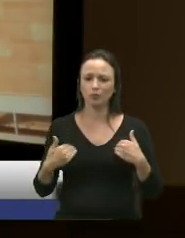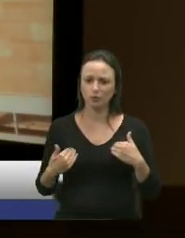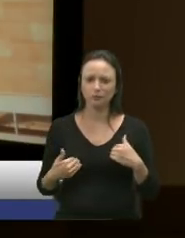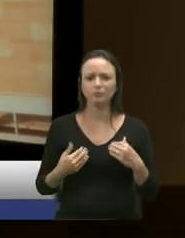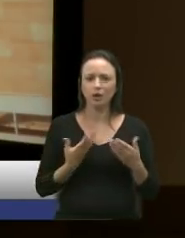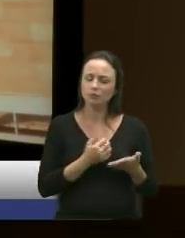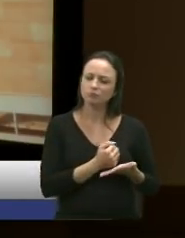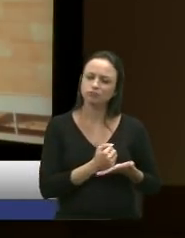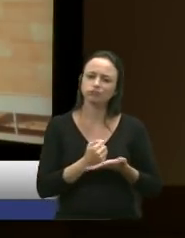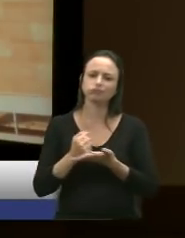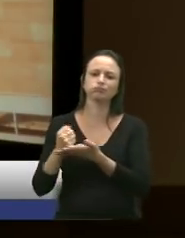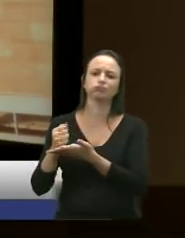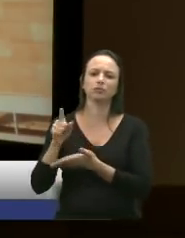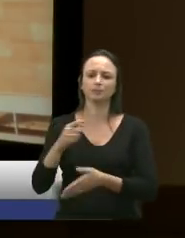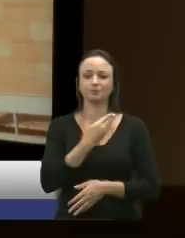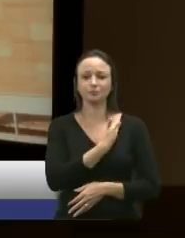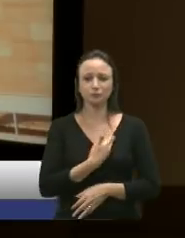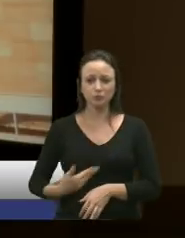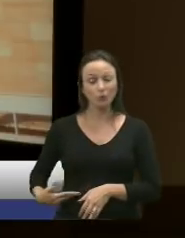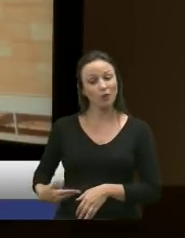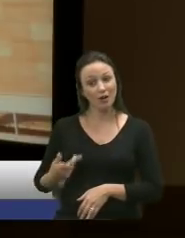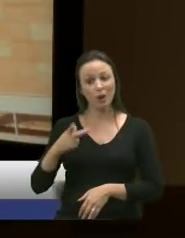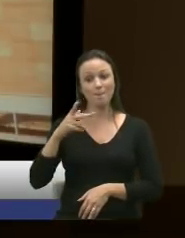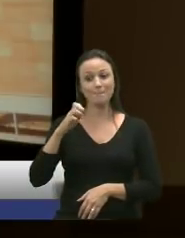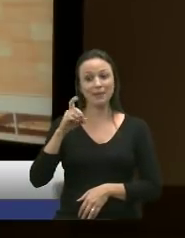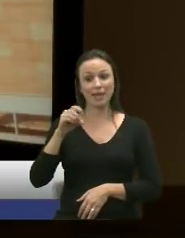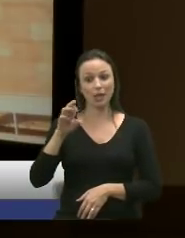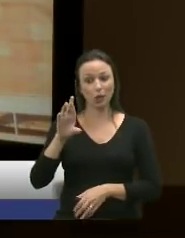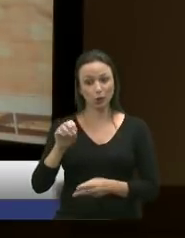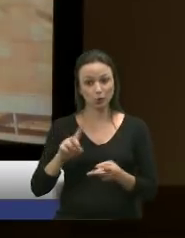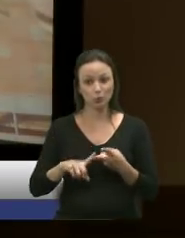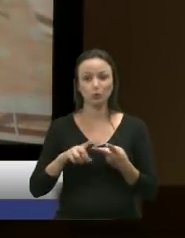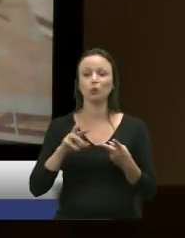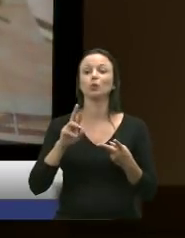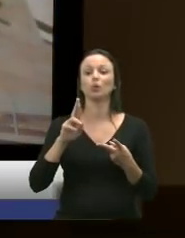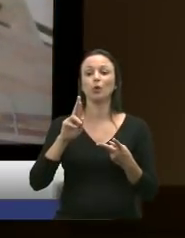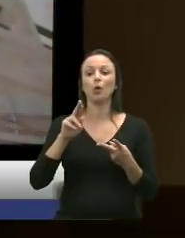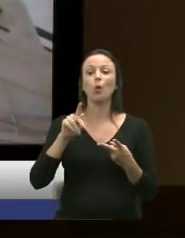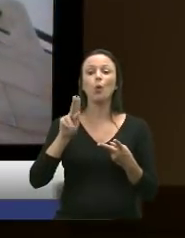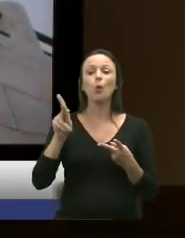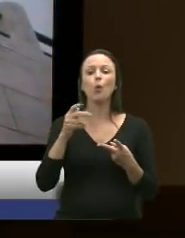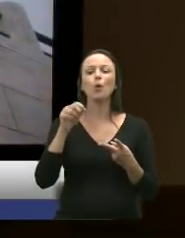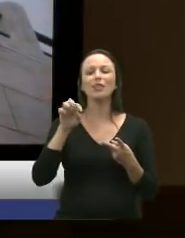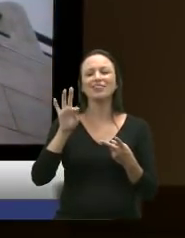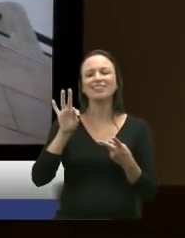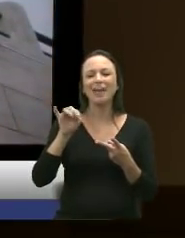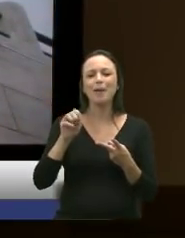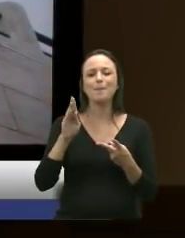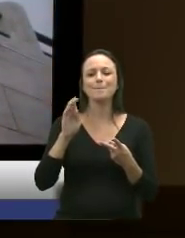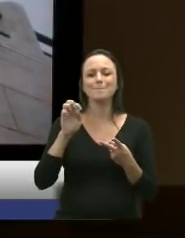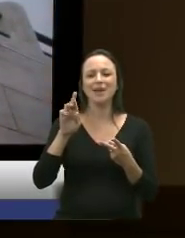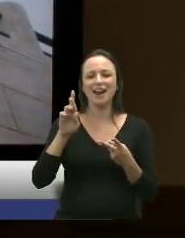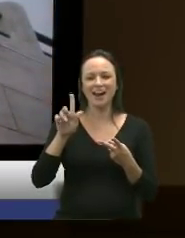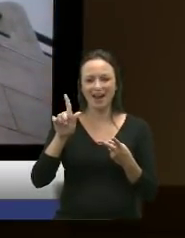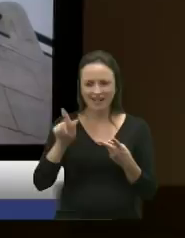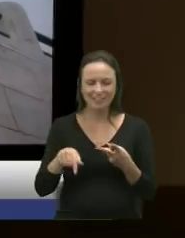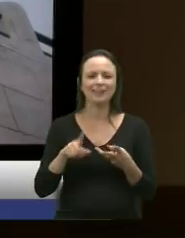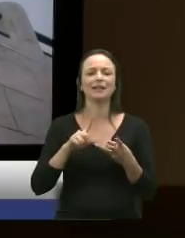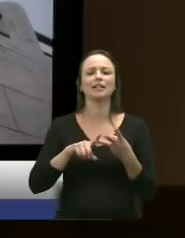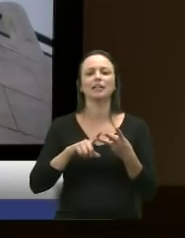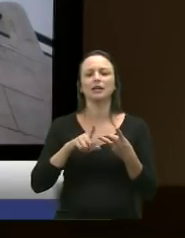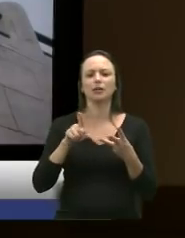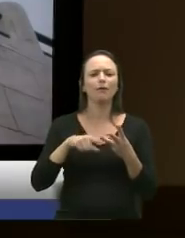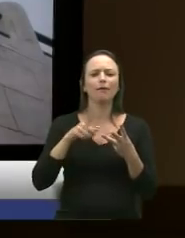para lá. O governador Pedro de Toledo, o cadete Ruitenberg Rocha, o Martins Miragai, Aldrauzio